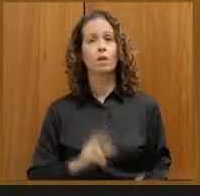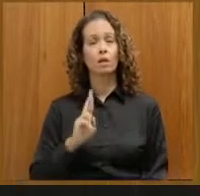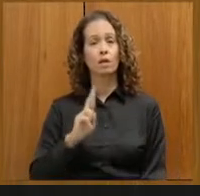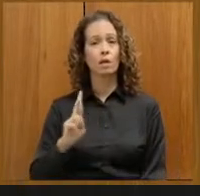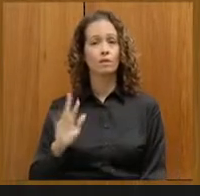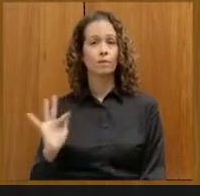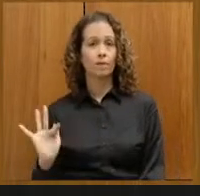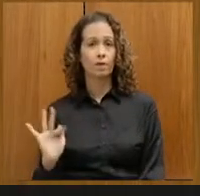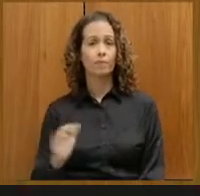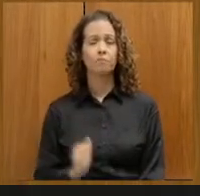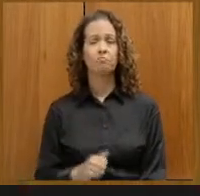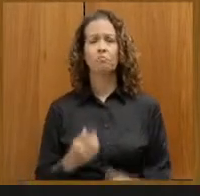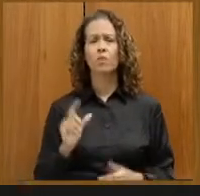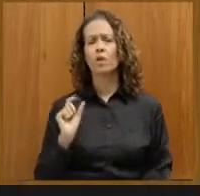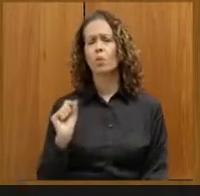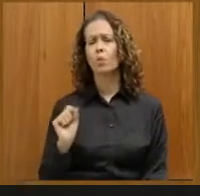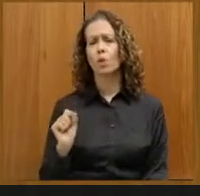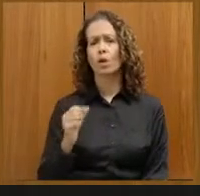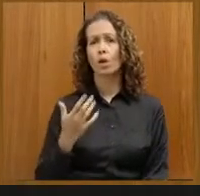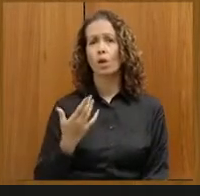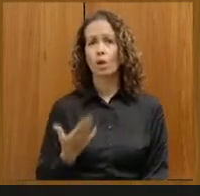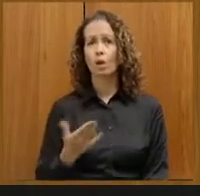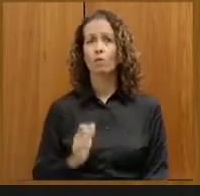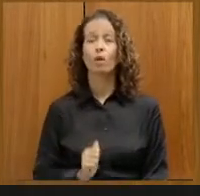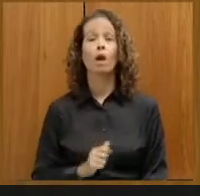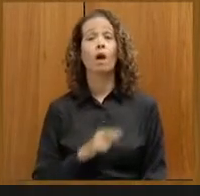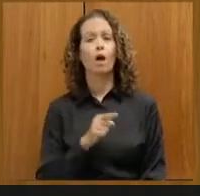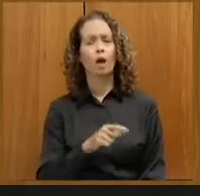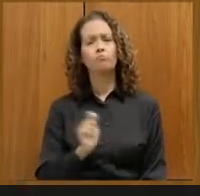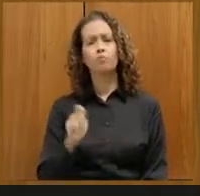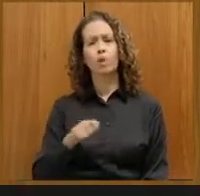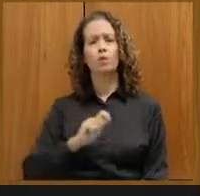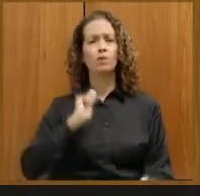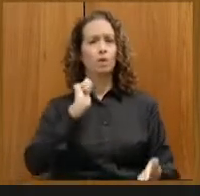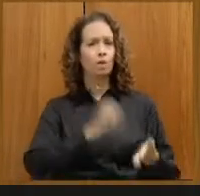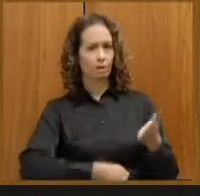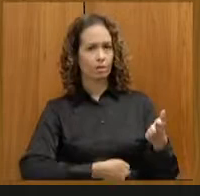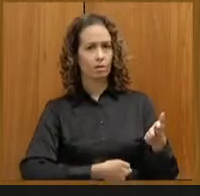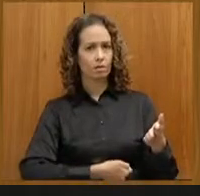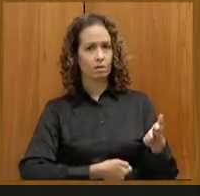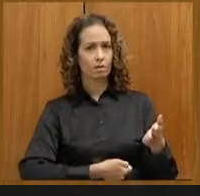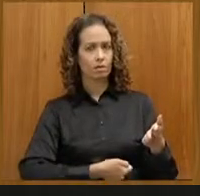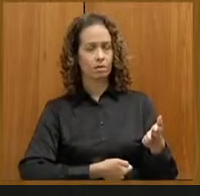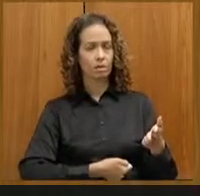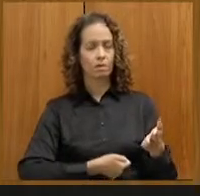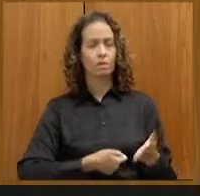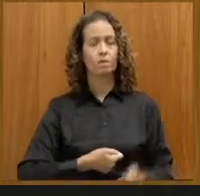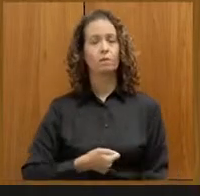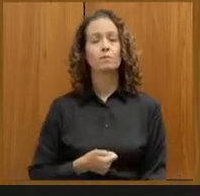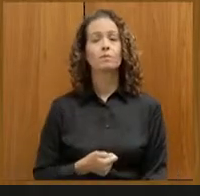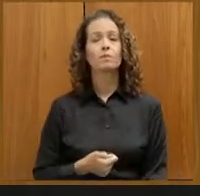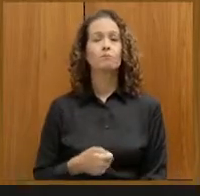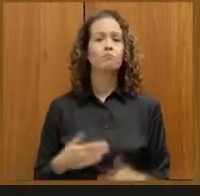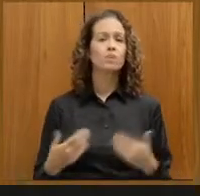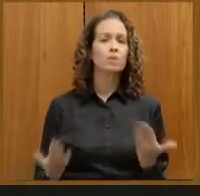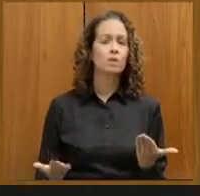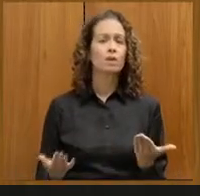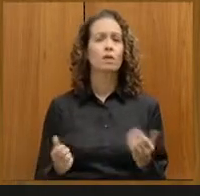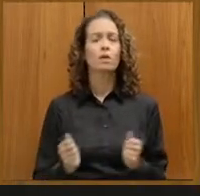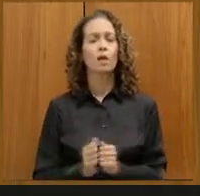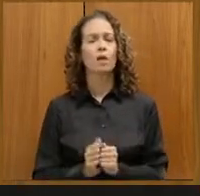fiscal ela nada mais é do que uma peça autorizativa nada mais é do que uma